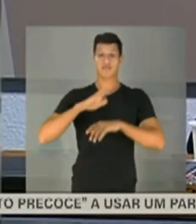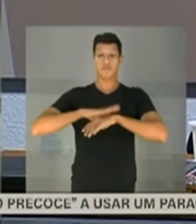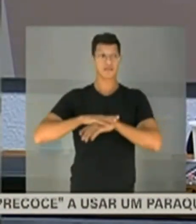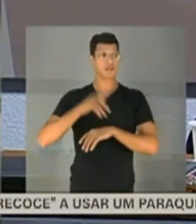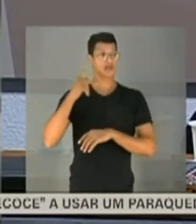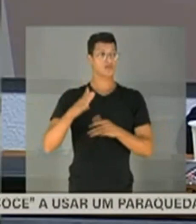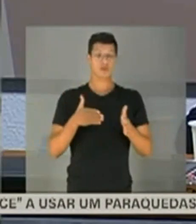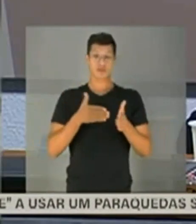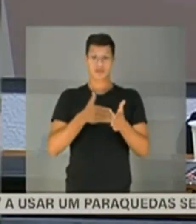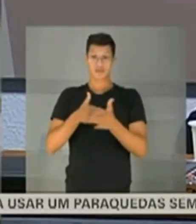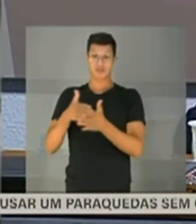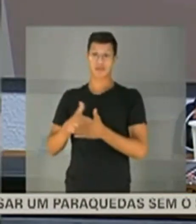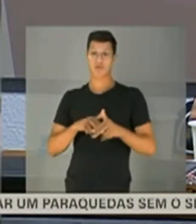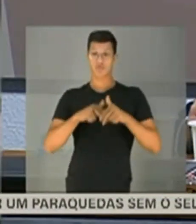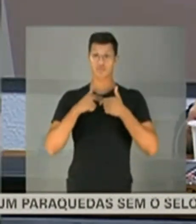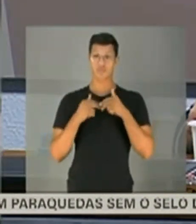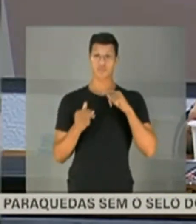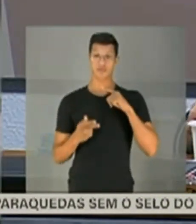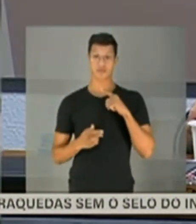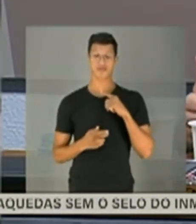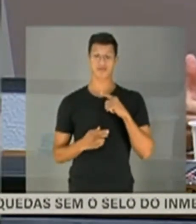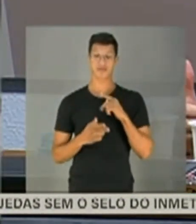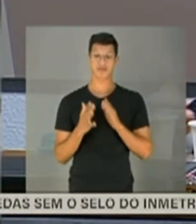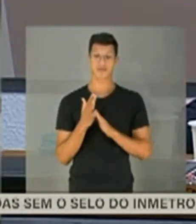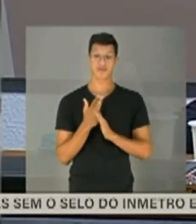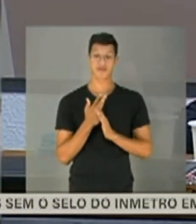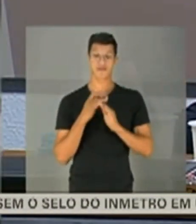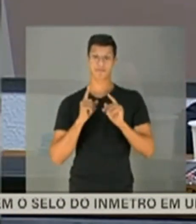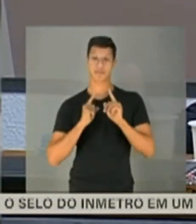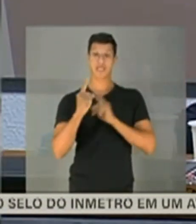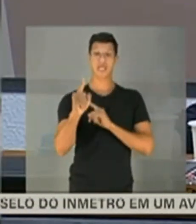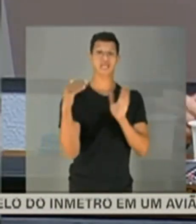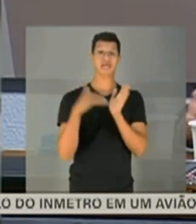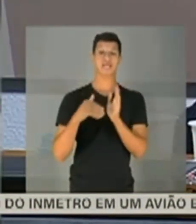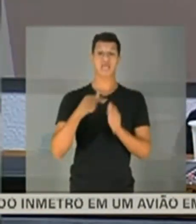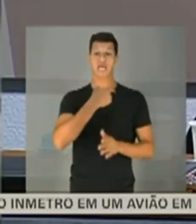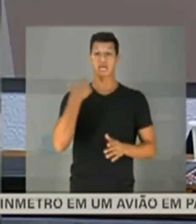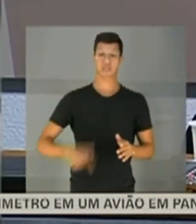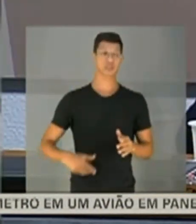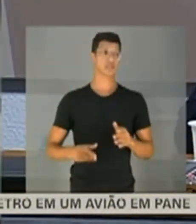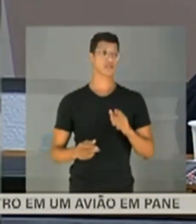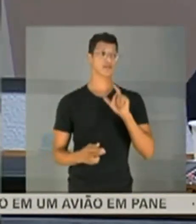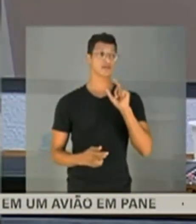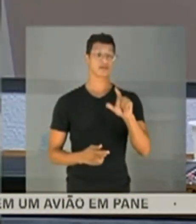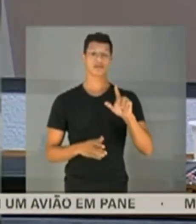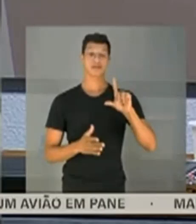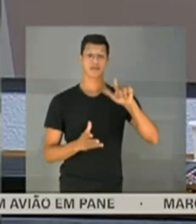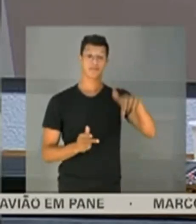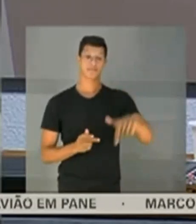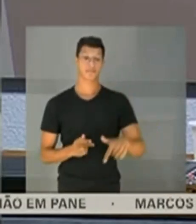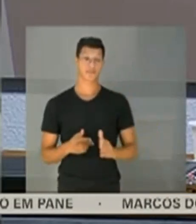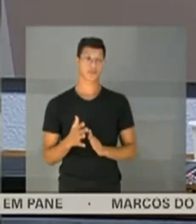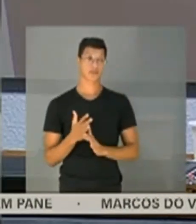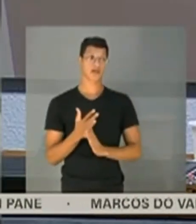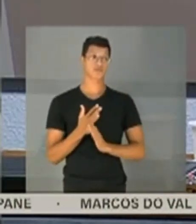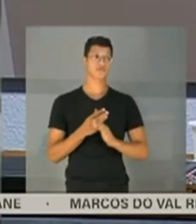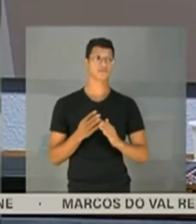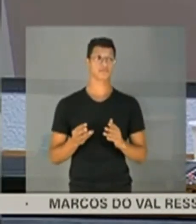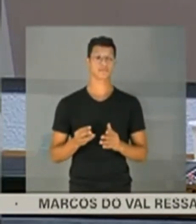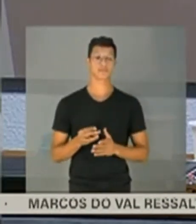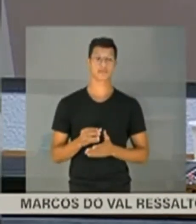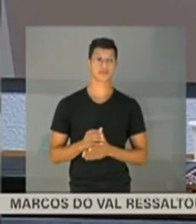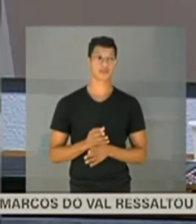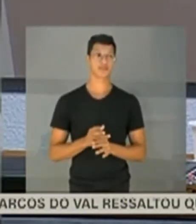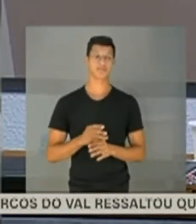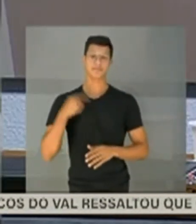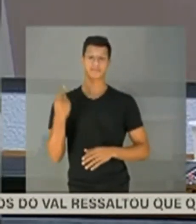suas restrições em relação a idas até a China. Então, esse atraso realmente foi algo que